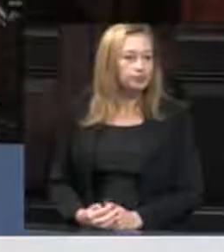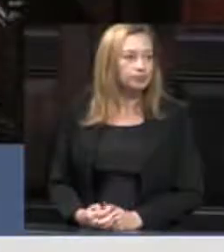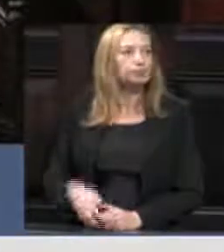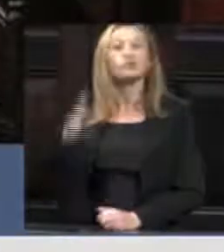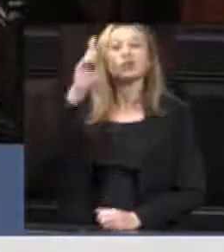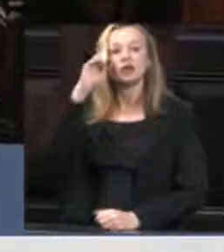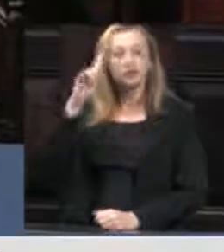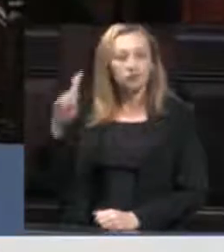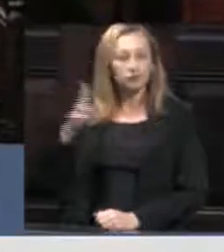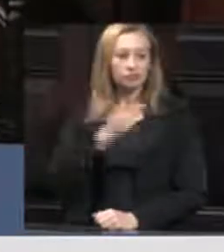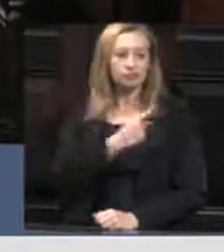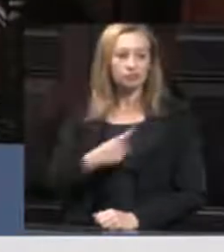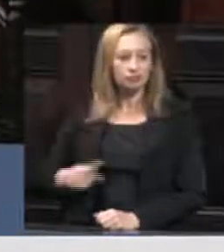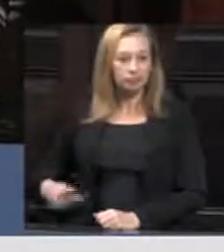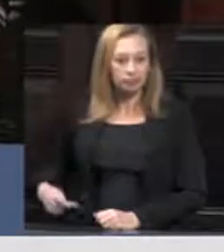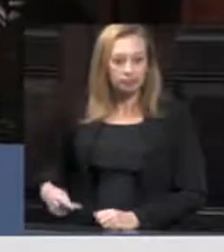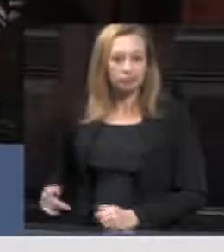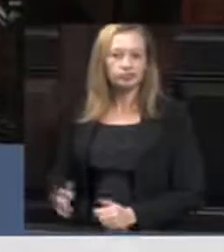Senhor presidente,